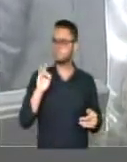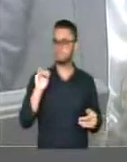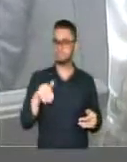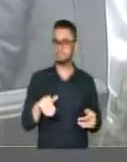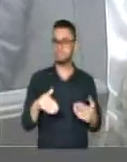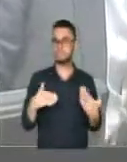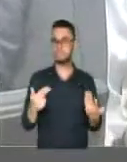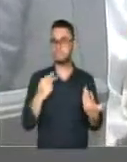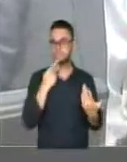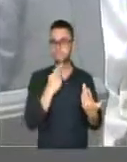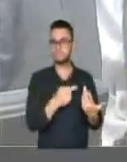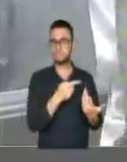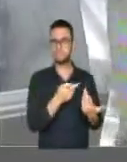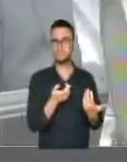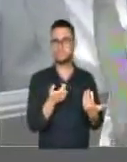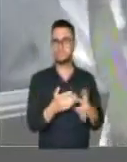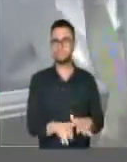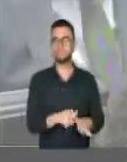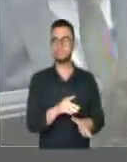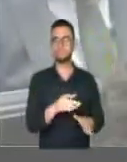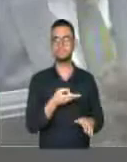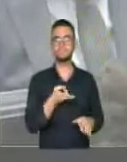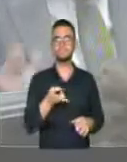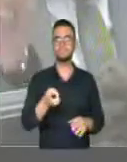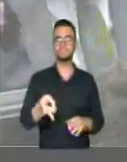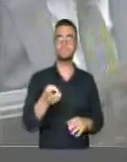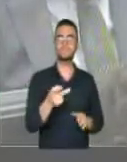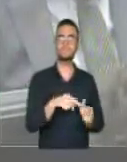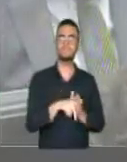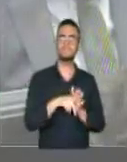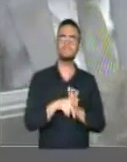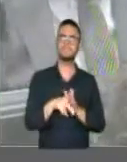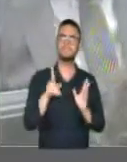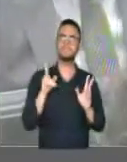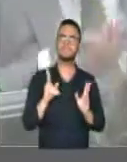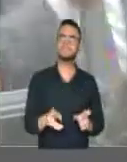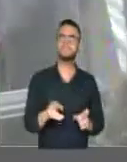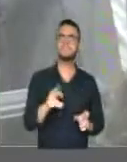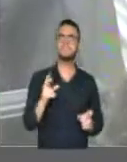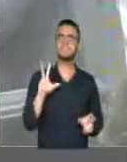Negar esse prosseguimento de investigação é